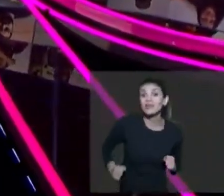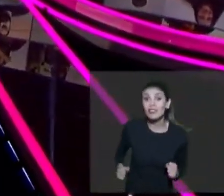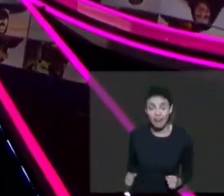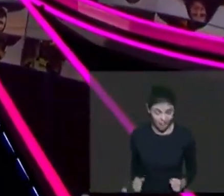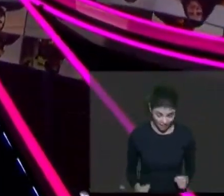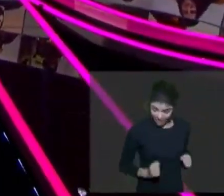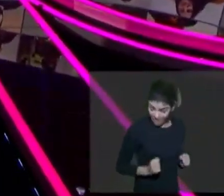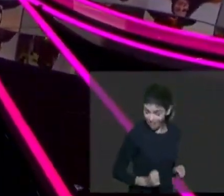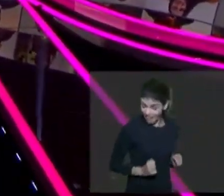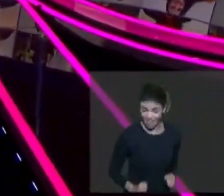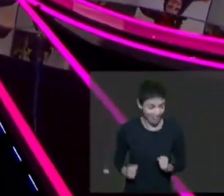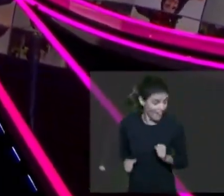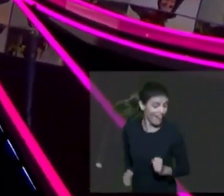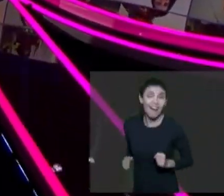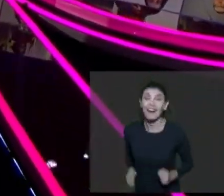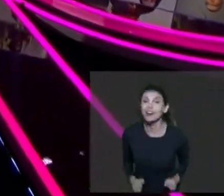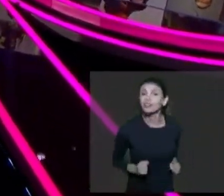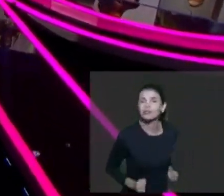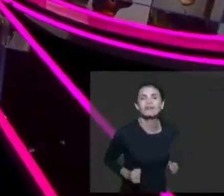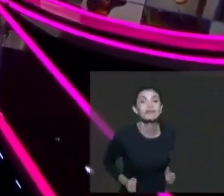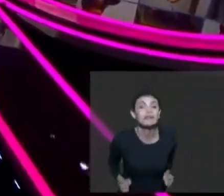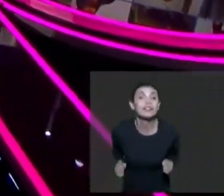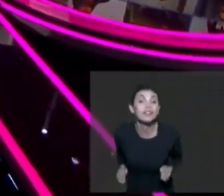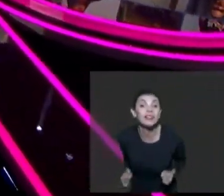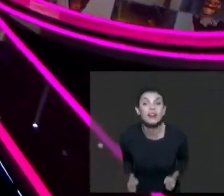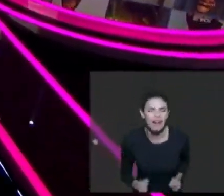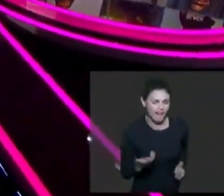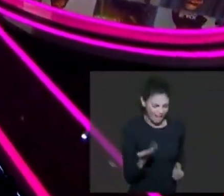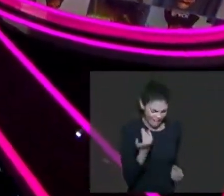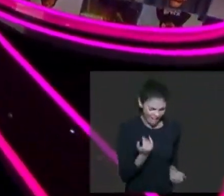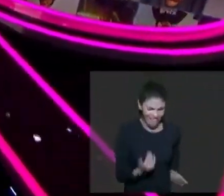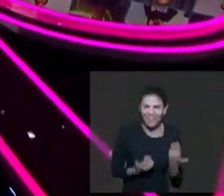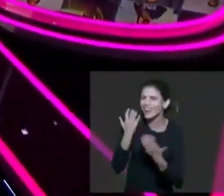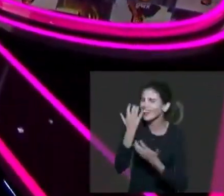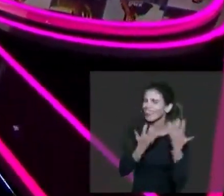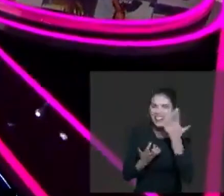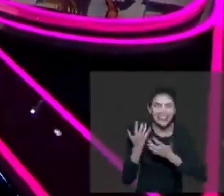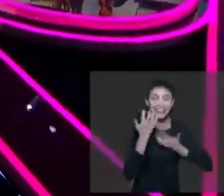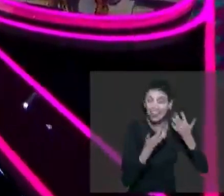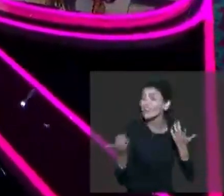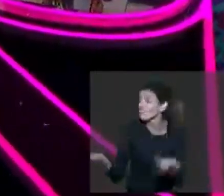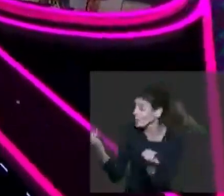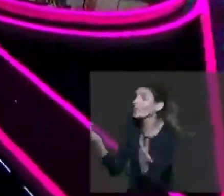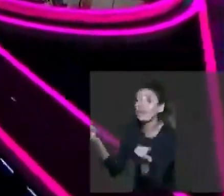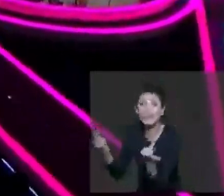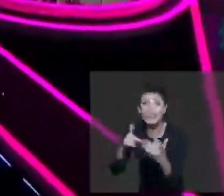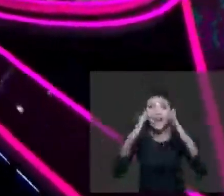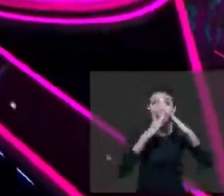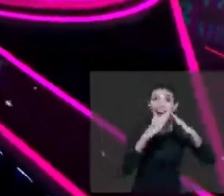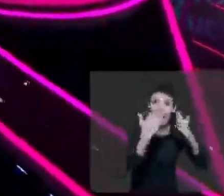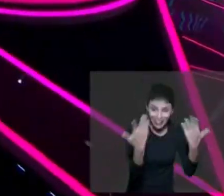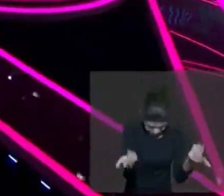piseiro, Jonathan. É pra tocar no paredão, bora Fabiana. Galera de casa.